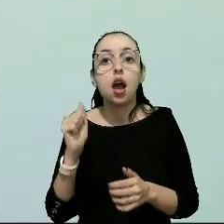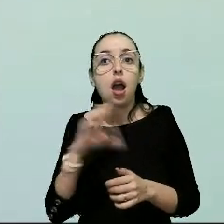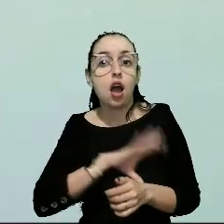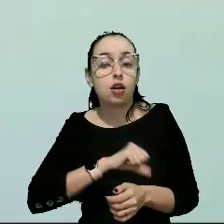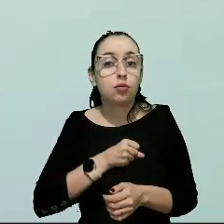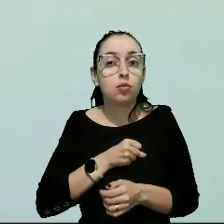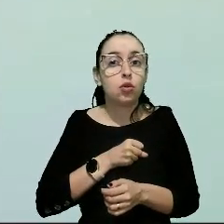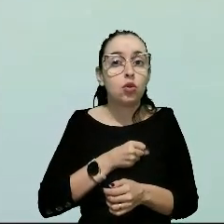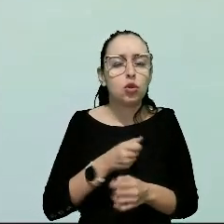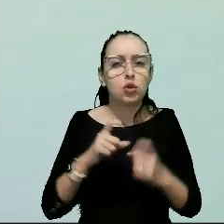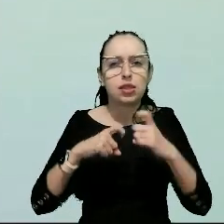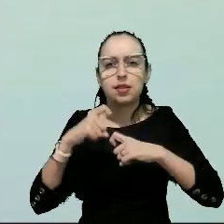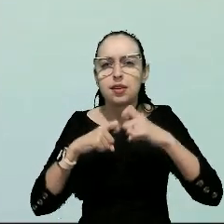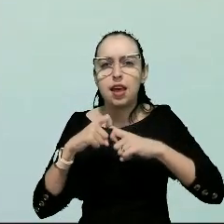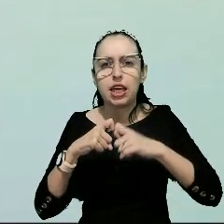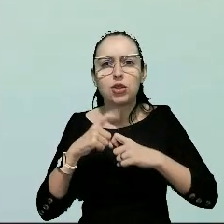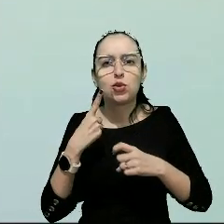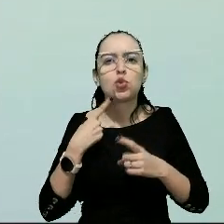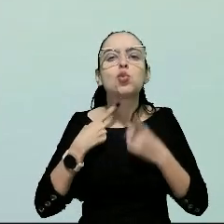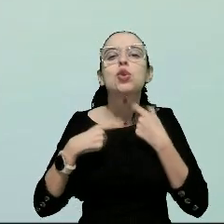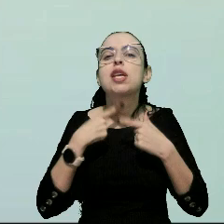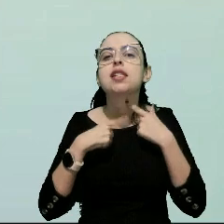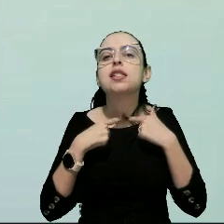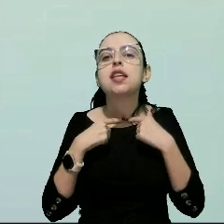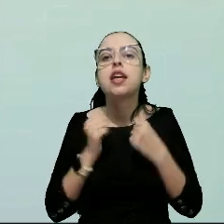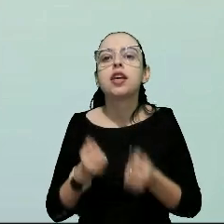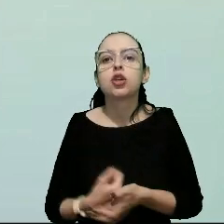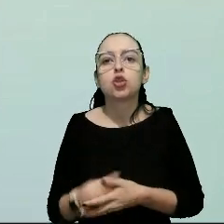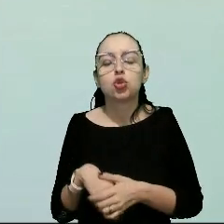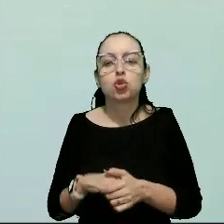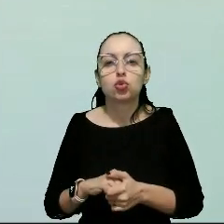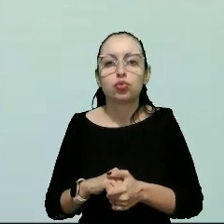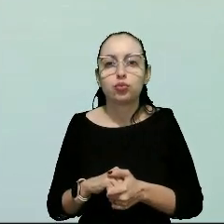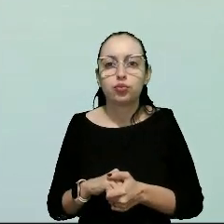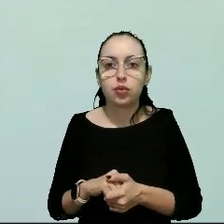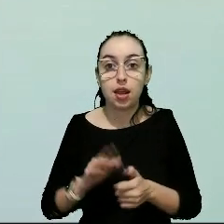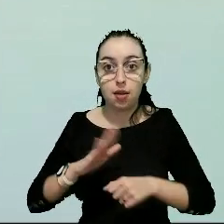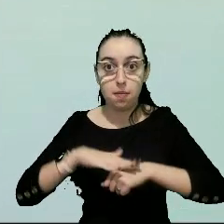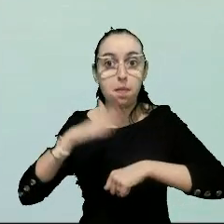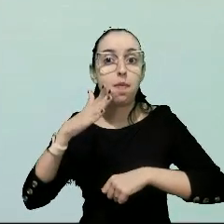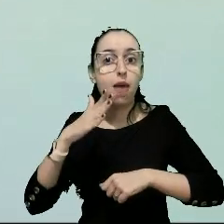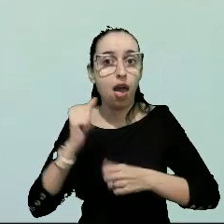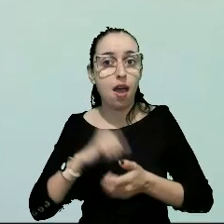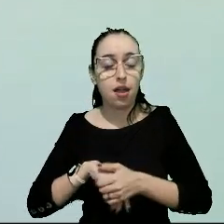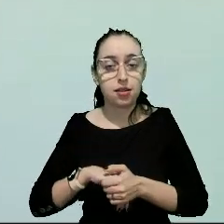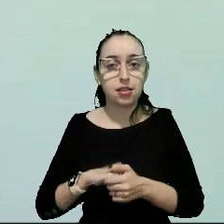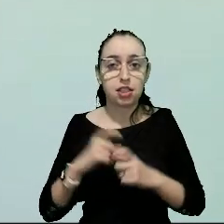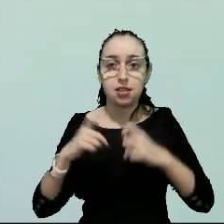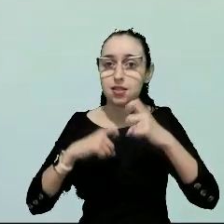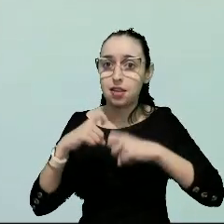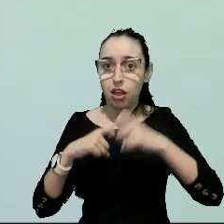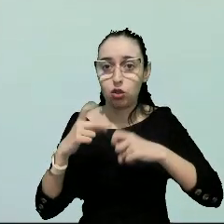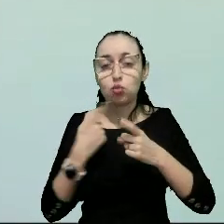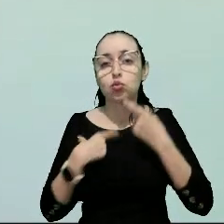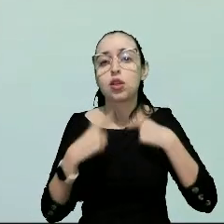amor, sexo e tesão na maturidade. Porque tesão é muito mais do que sexo.